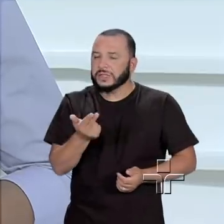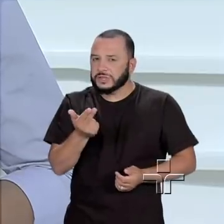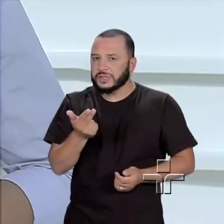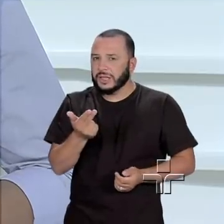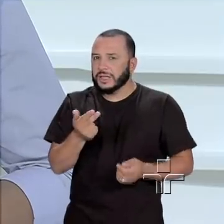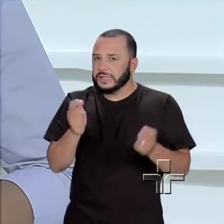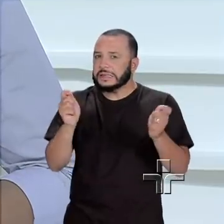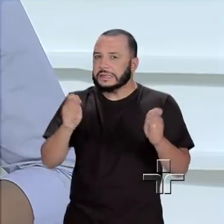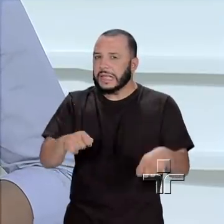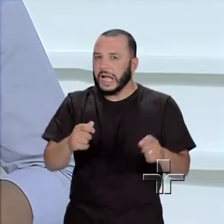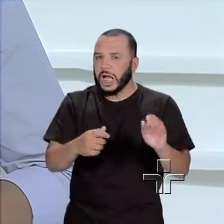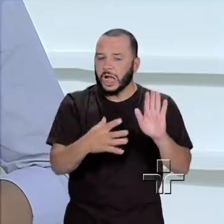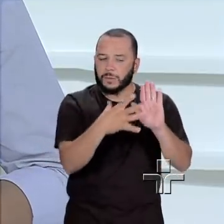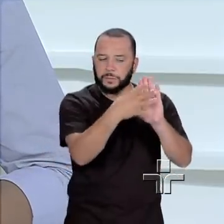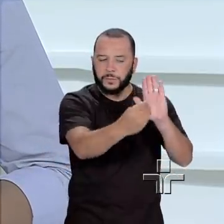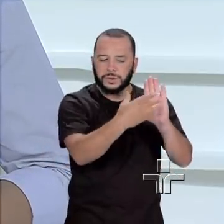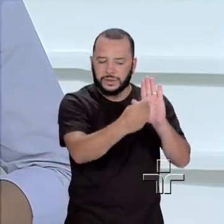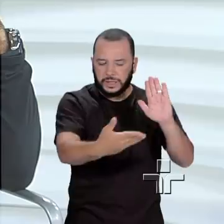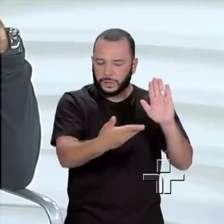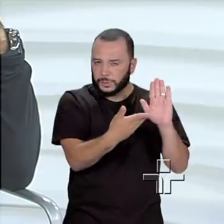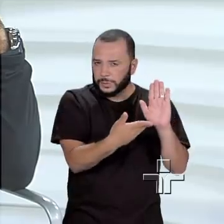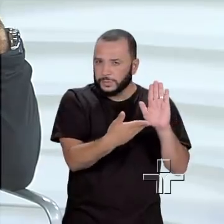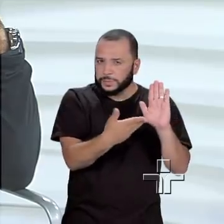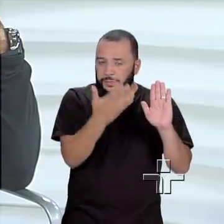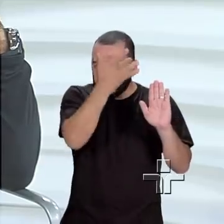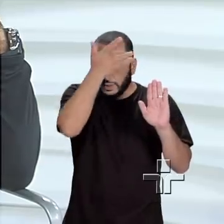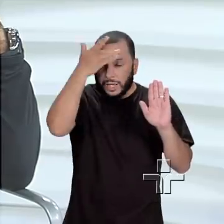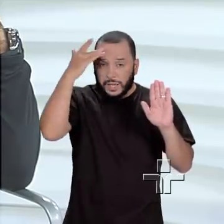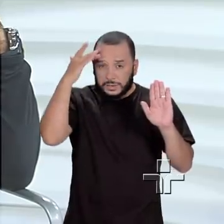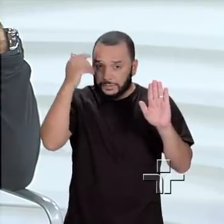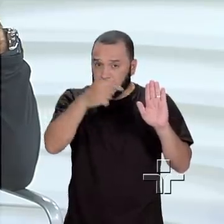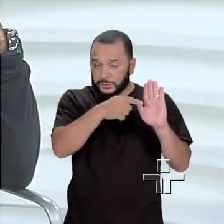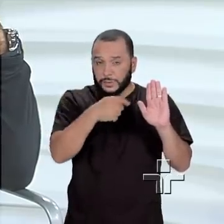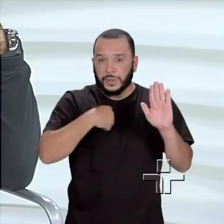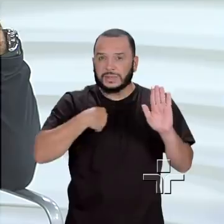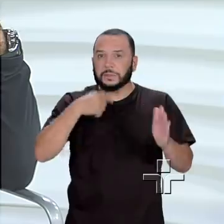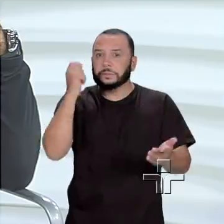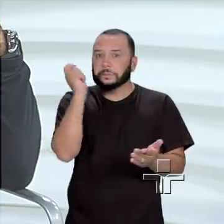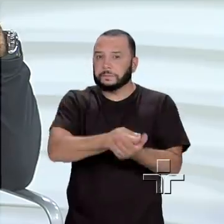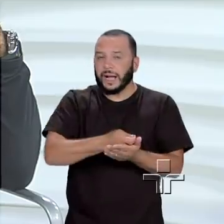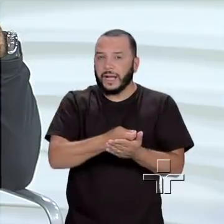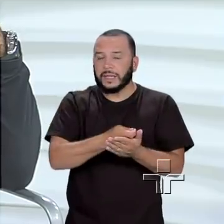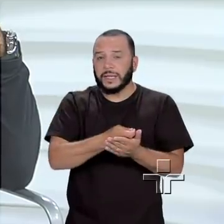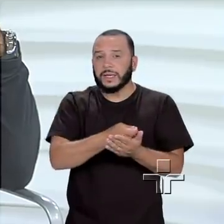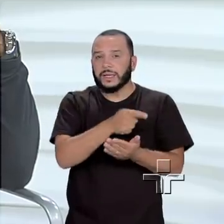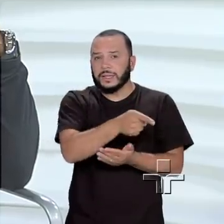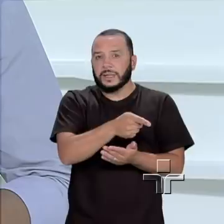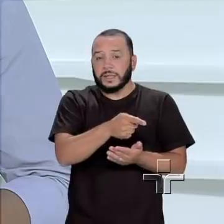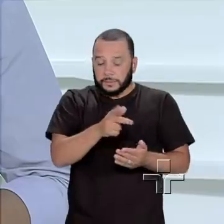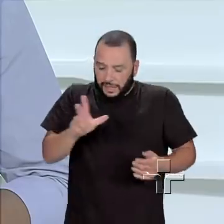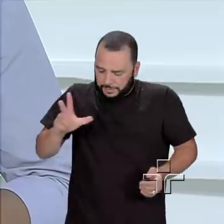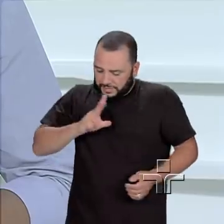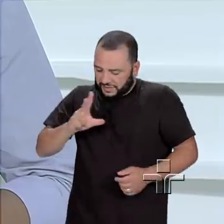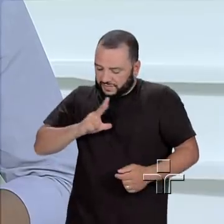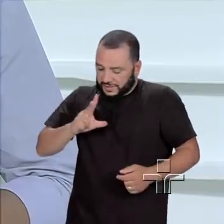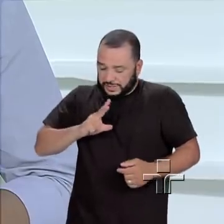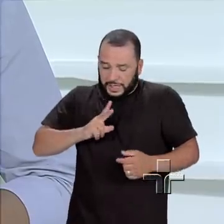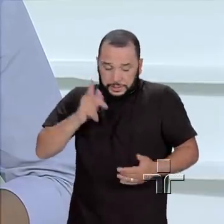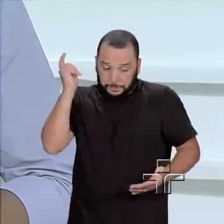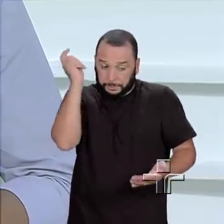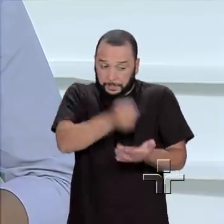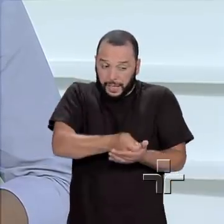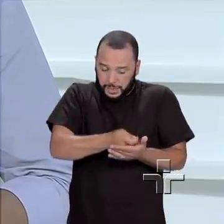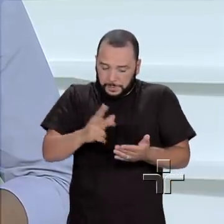caminhar para um modelo em que as pessoas eventualmente paguem para sua publicidade, para sua privacidade não ser